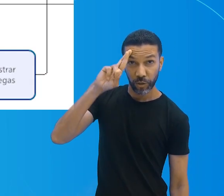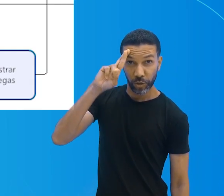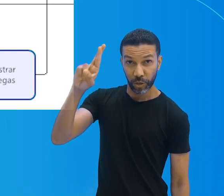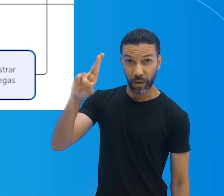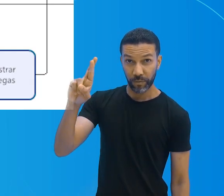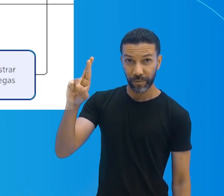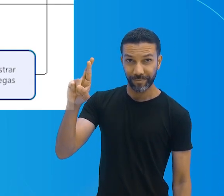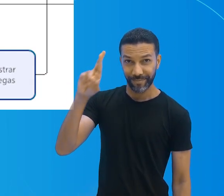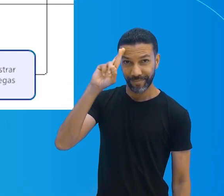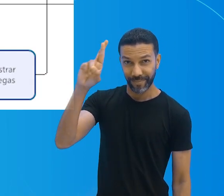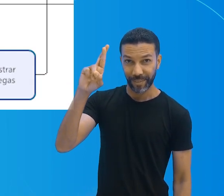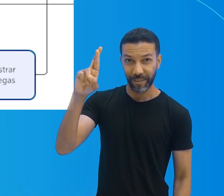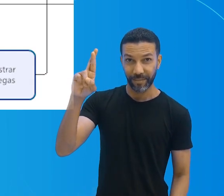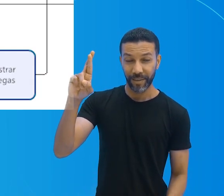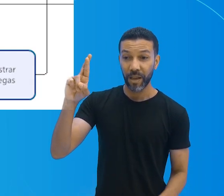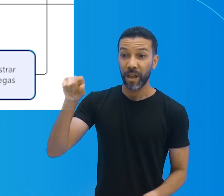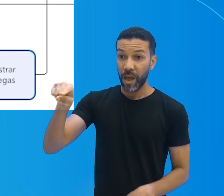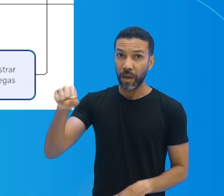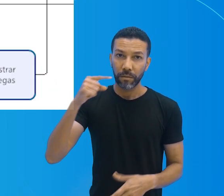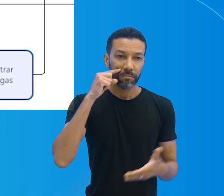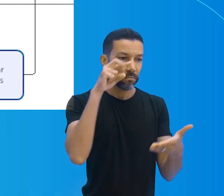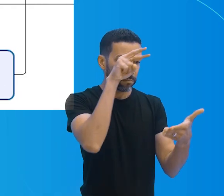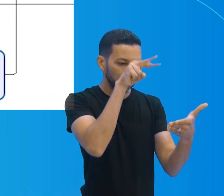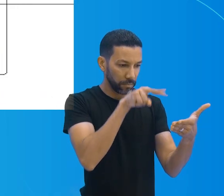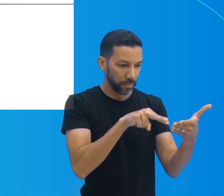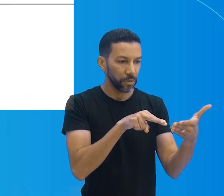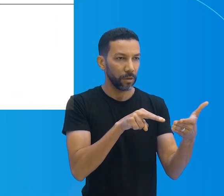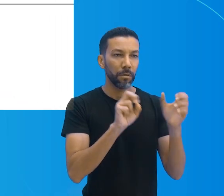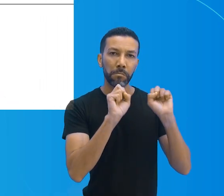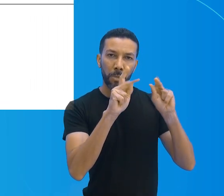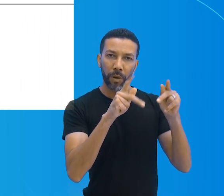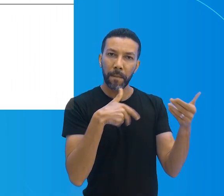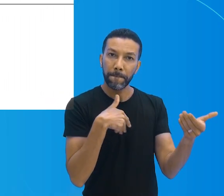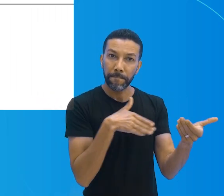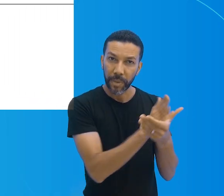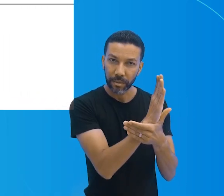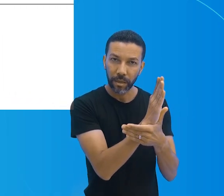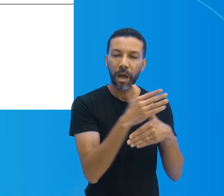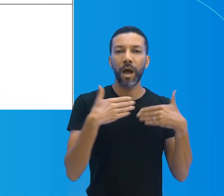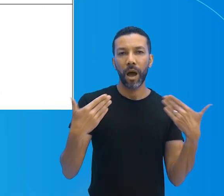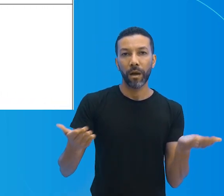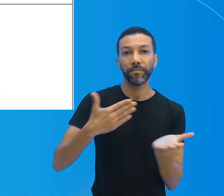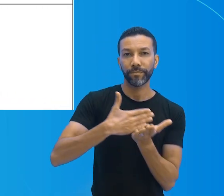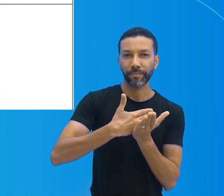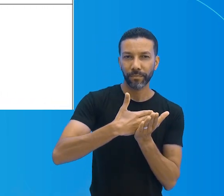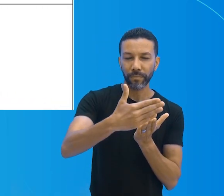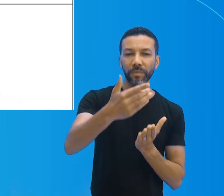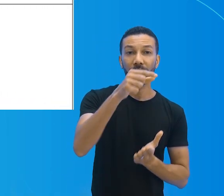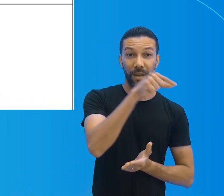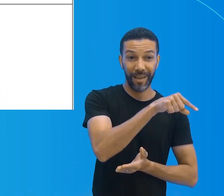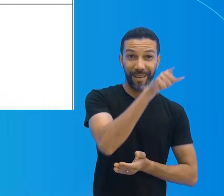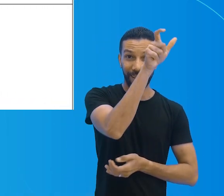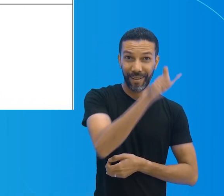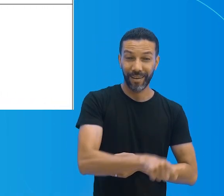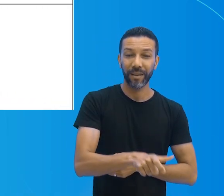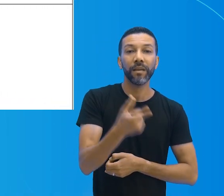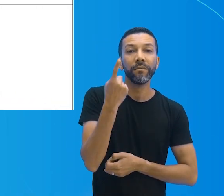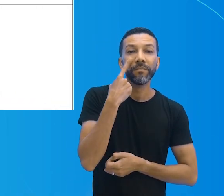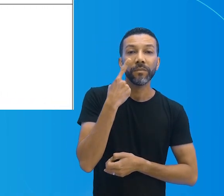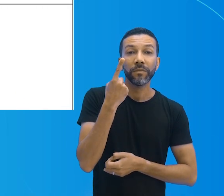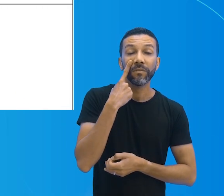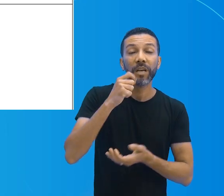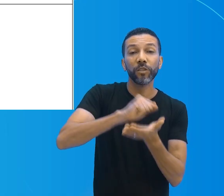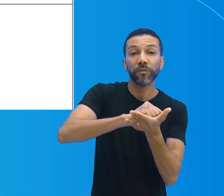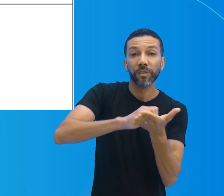imediata dele, a chefia imediata vai homologar e, a partir daí, o servidor vai cadastrar suas